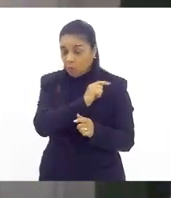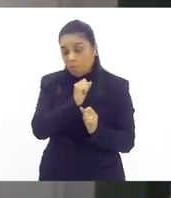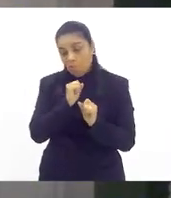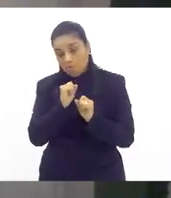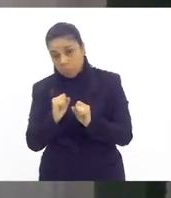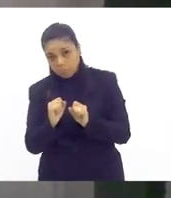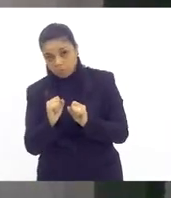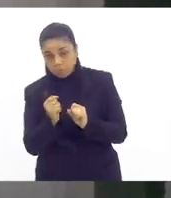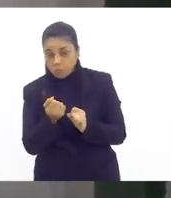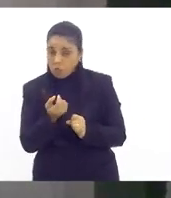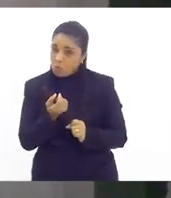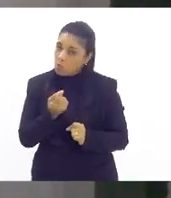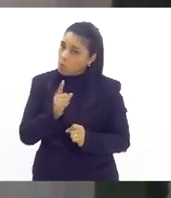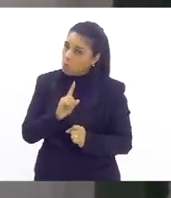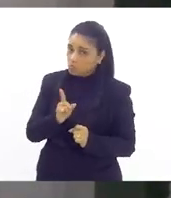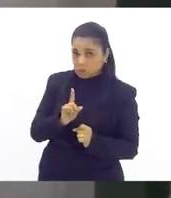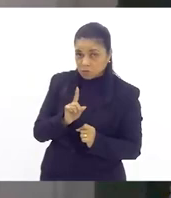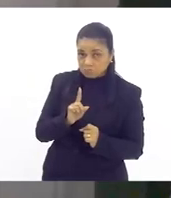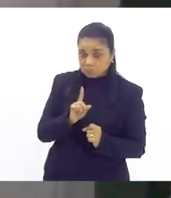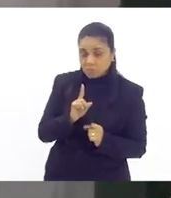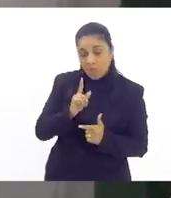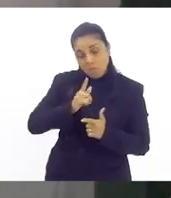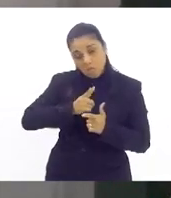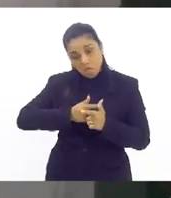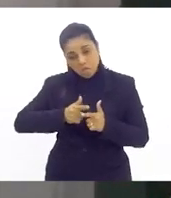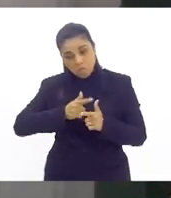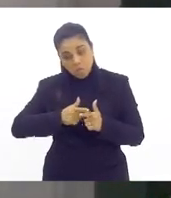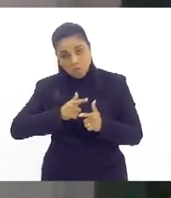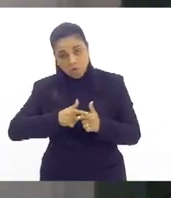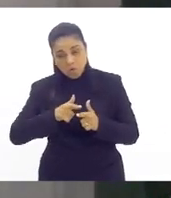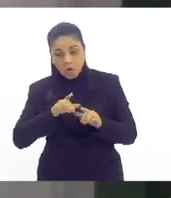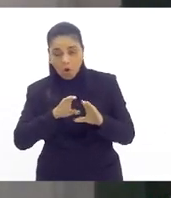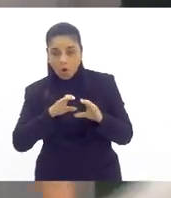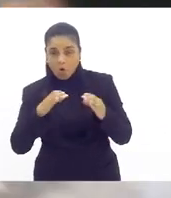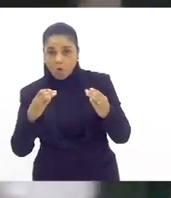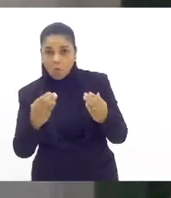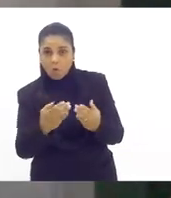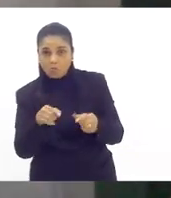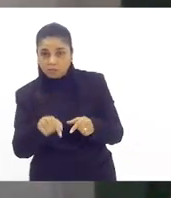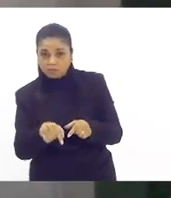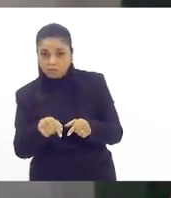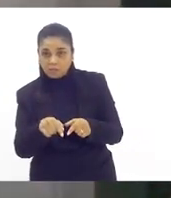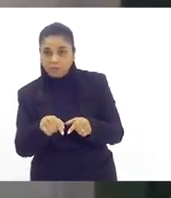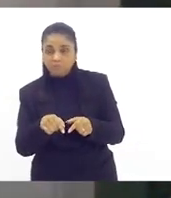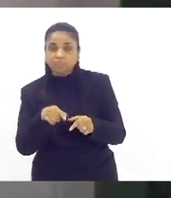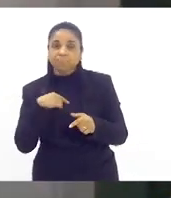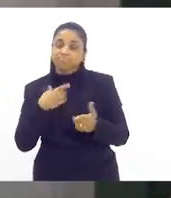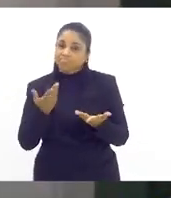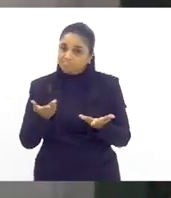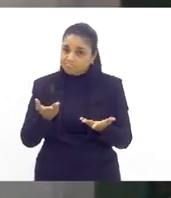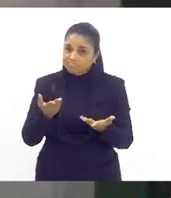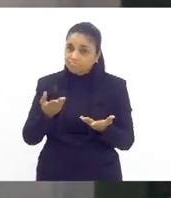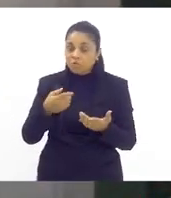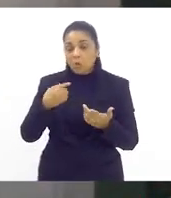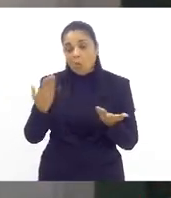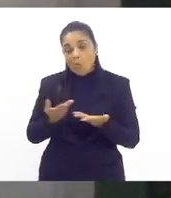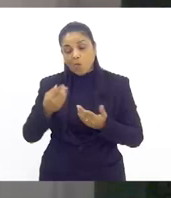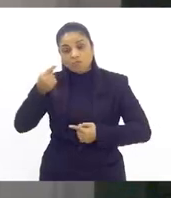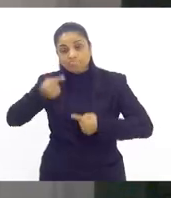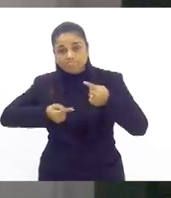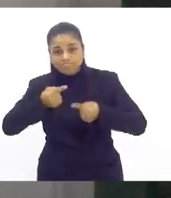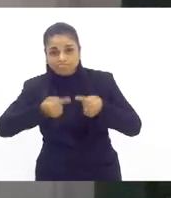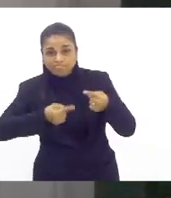de acordo com o problema que ele tem com colocar esse ente Então hoje a gente tem que pregar para